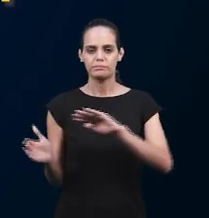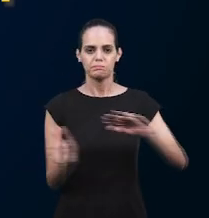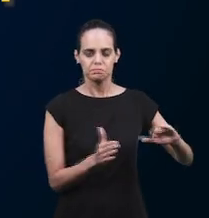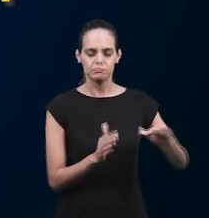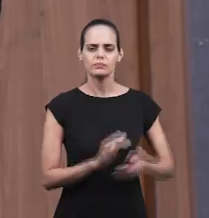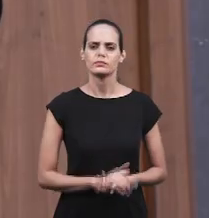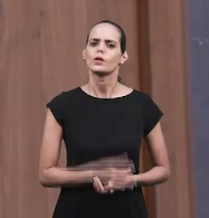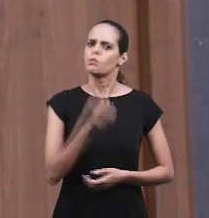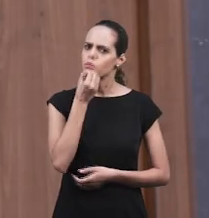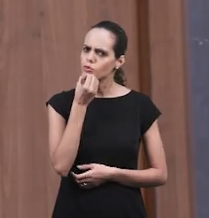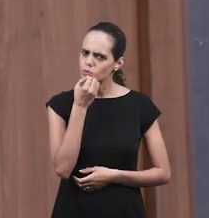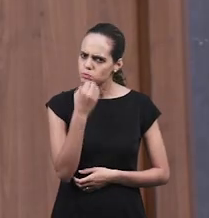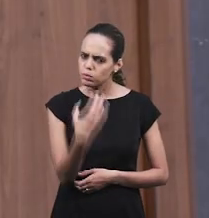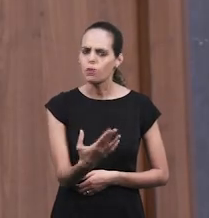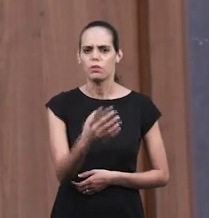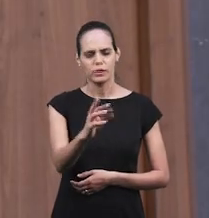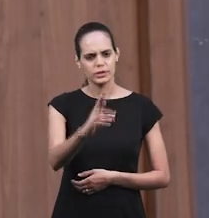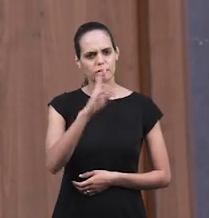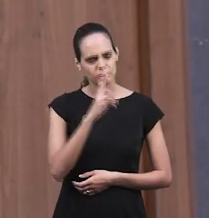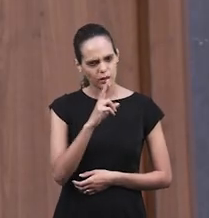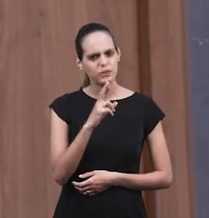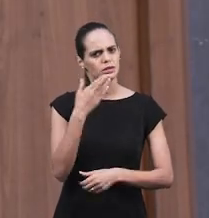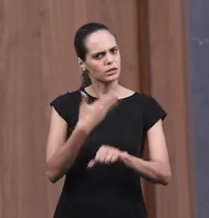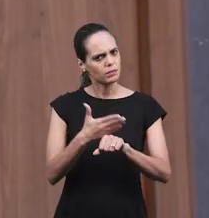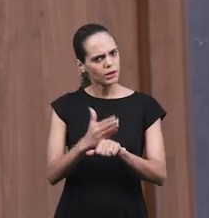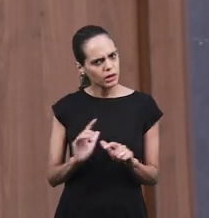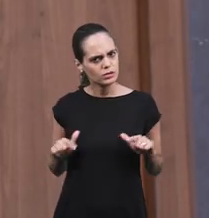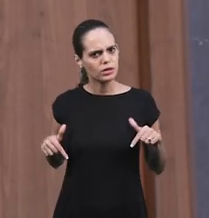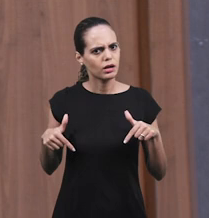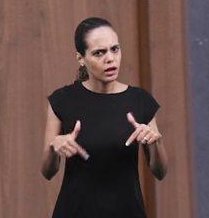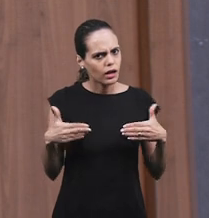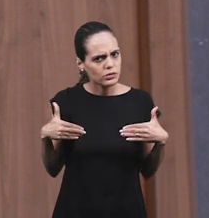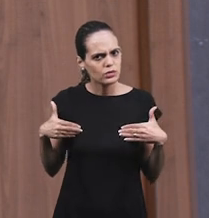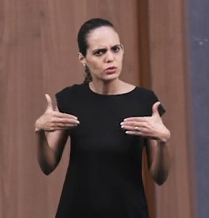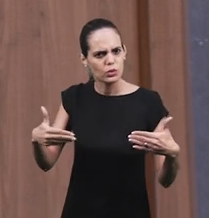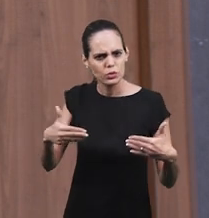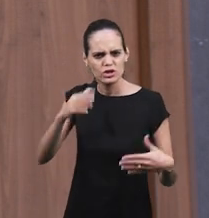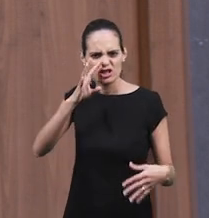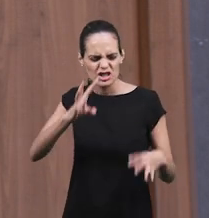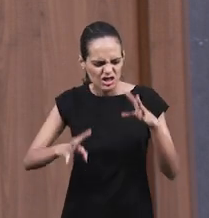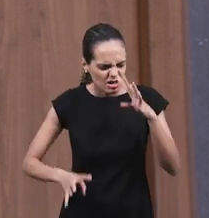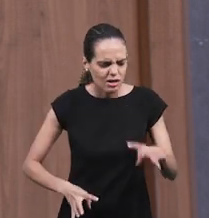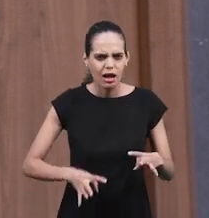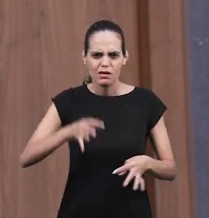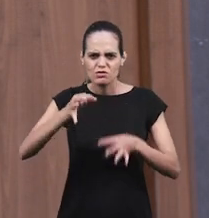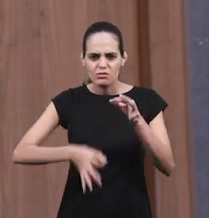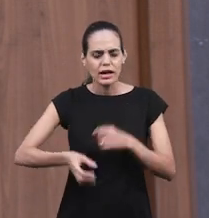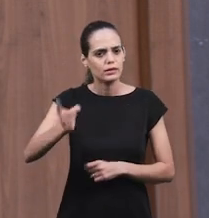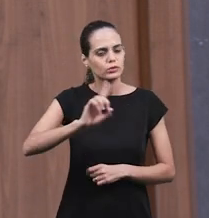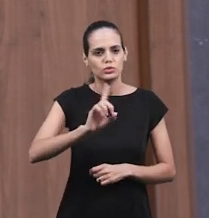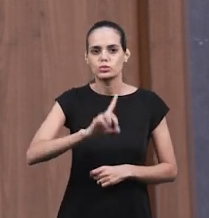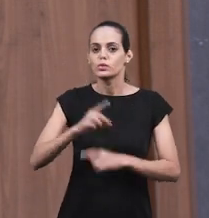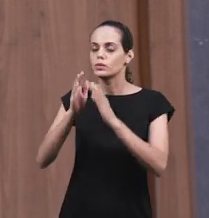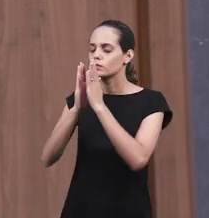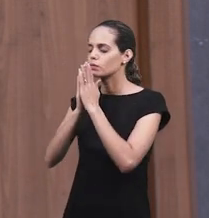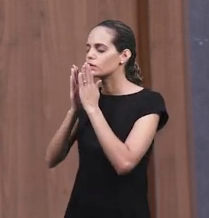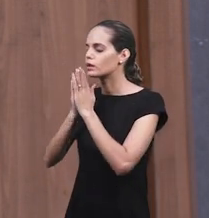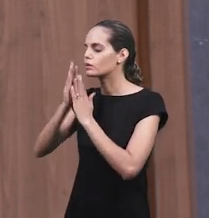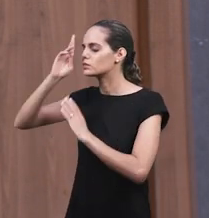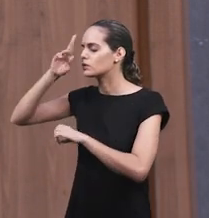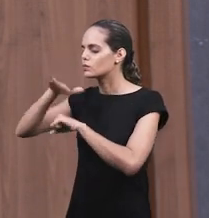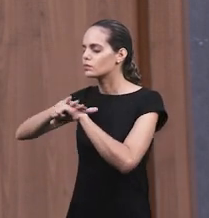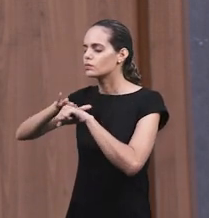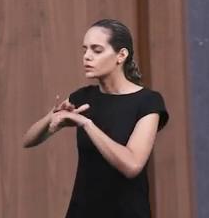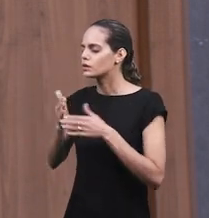paz do Senhor. Muito bem, Leandro, essa deve ser sim a nossa atitude na prática, de não julgar, mas orar